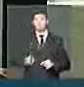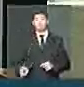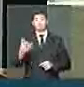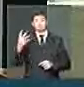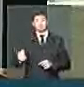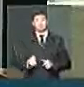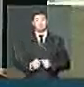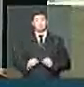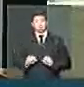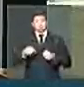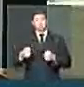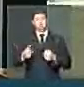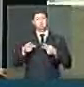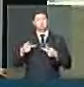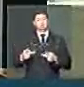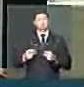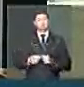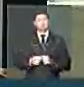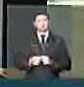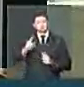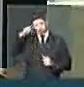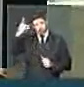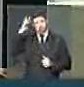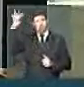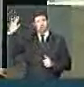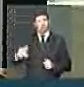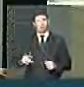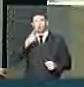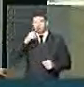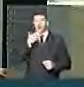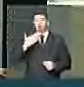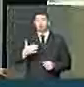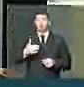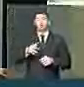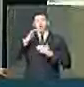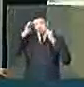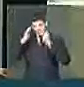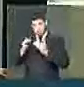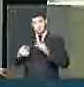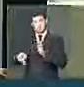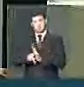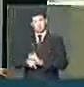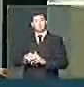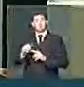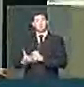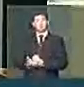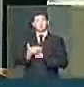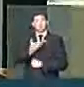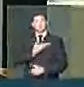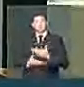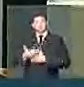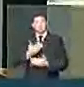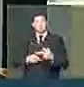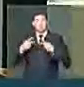a defender um programa, um projeto, uma ideologia que diga a respeito, a solidariedade e a construção de um